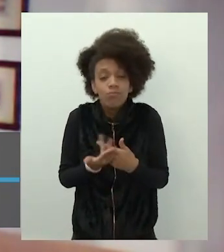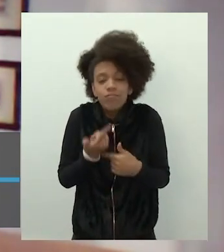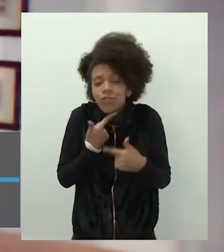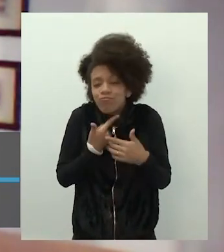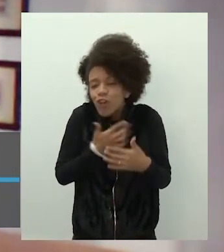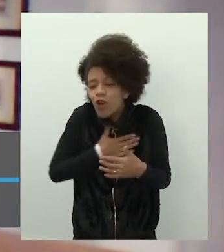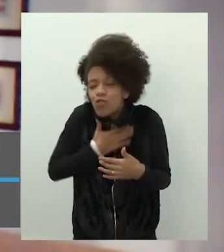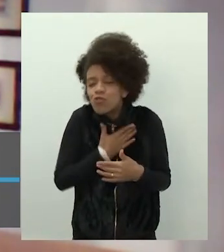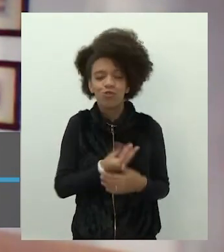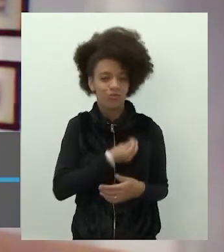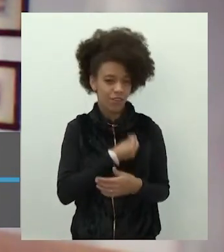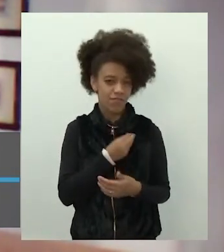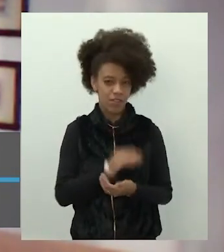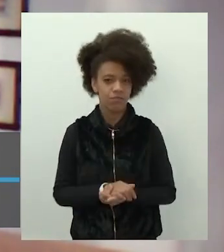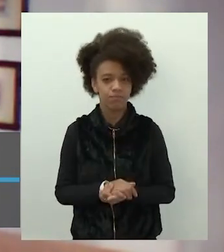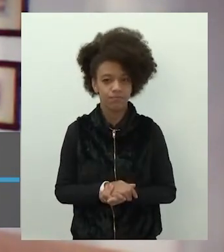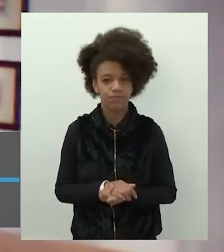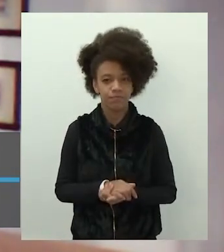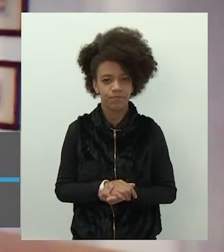né?